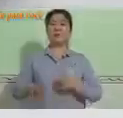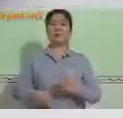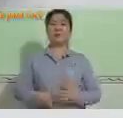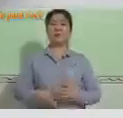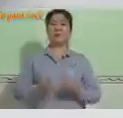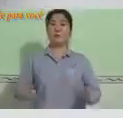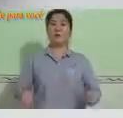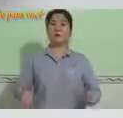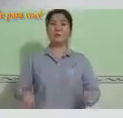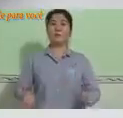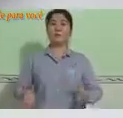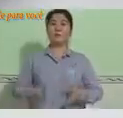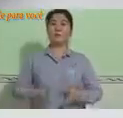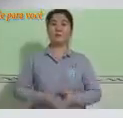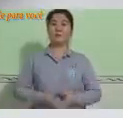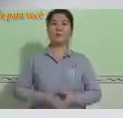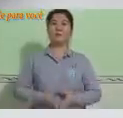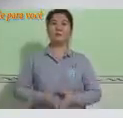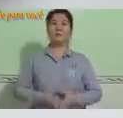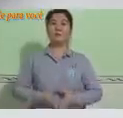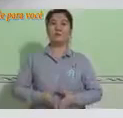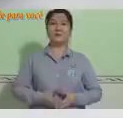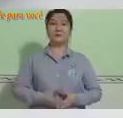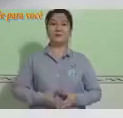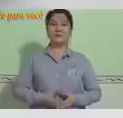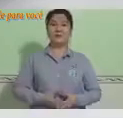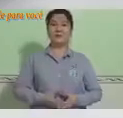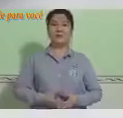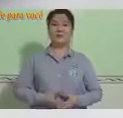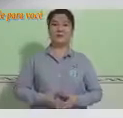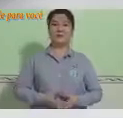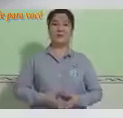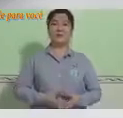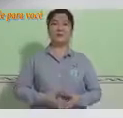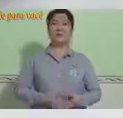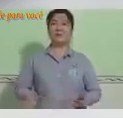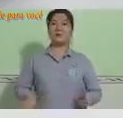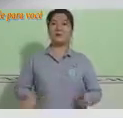Criado por 2 pontos, equipe editorial do Tua Saúde.